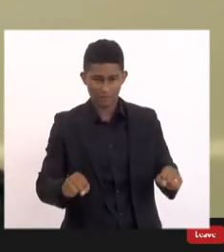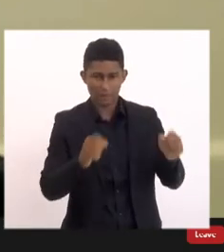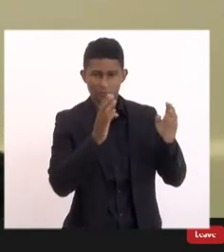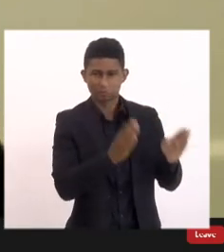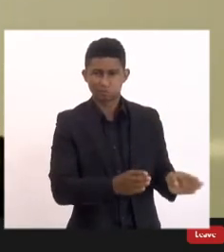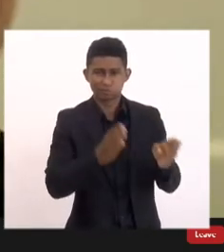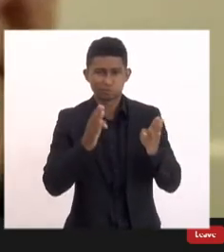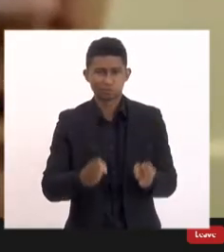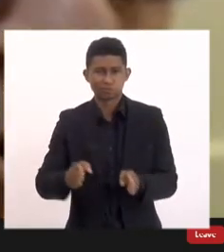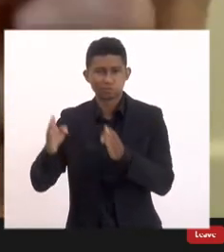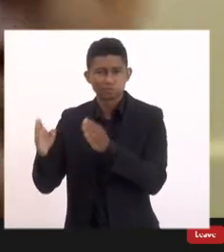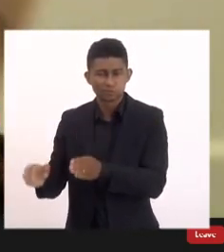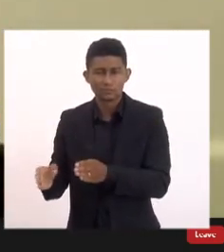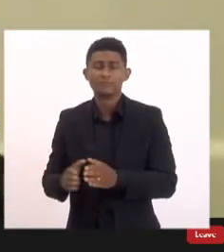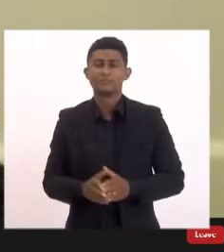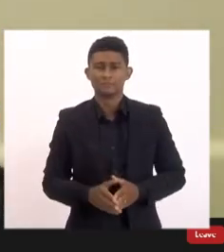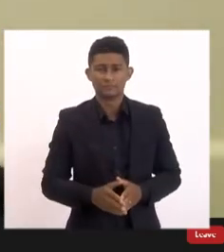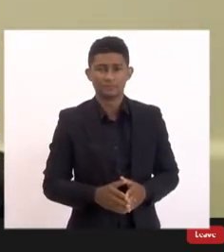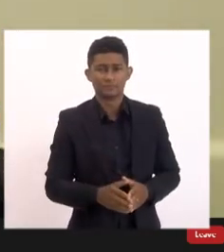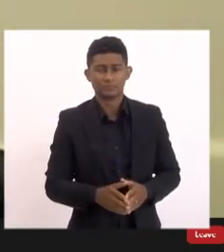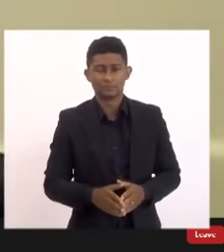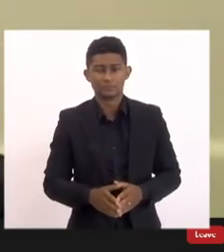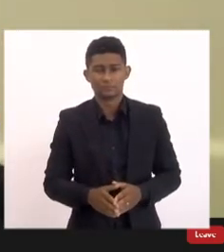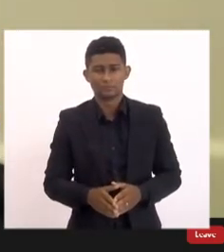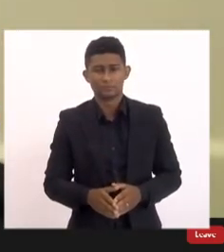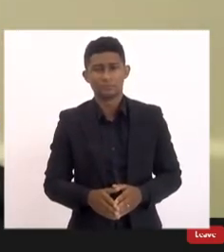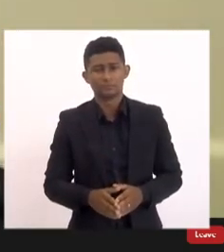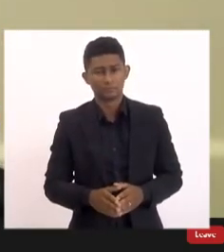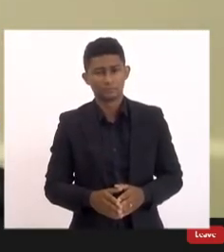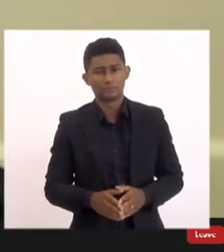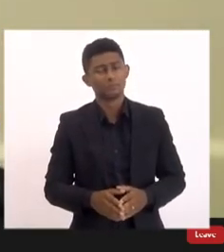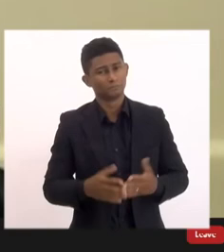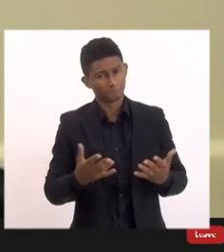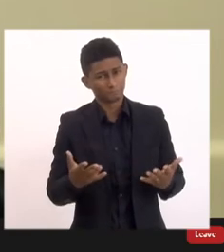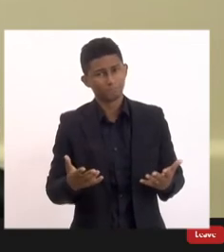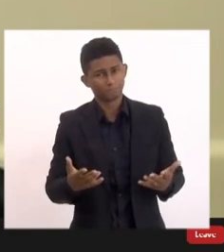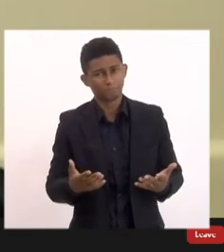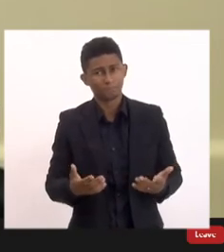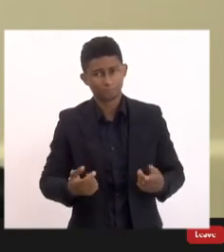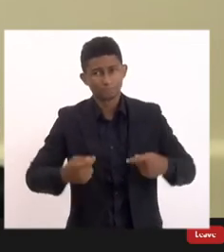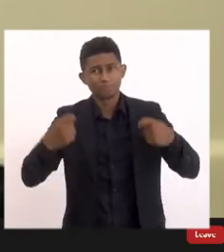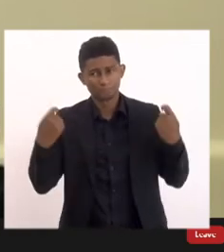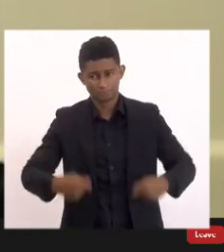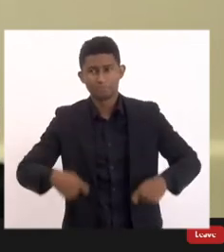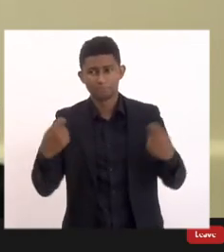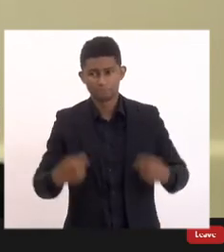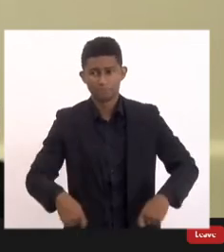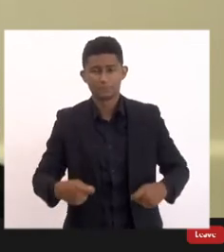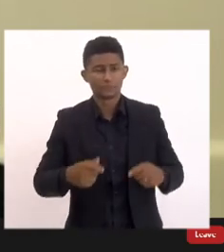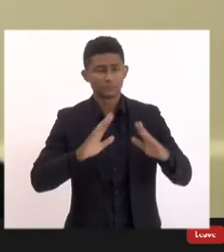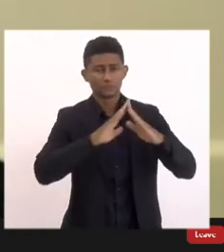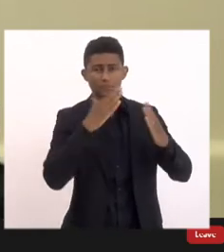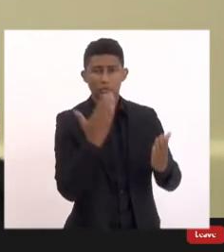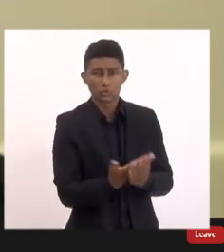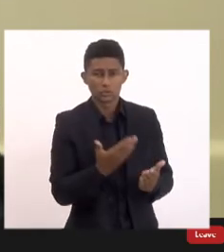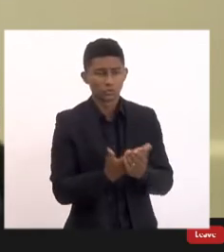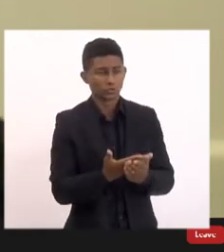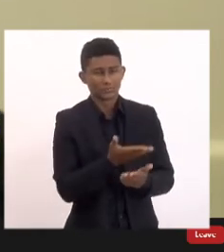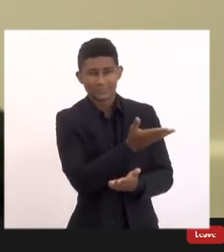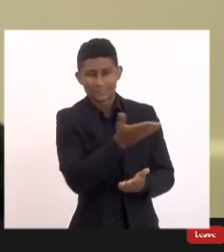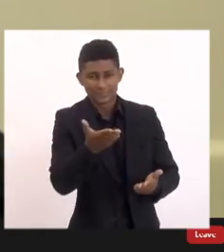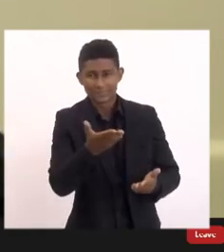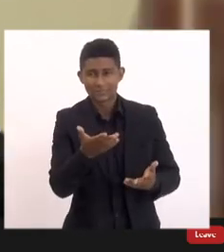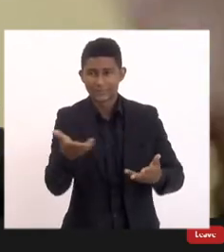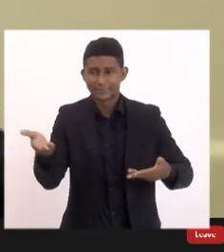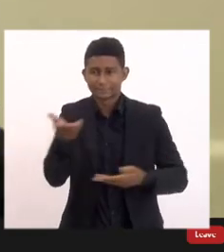é imprescindível que haja uma boa conexão das escolas, né, nos locais. Aí eu